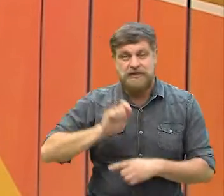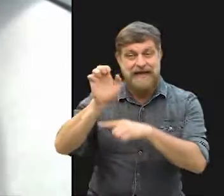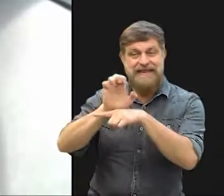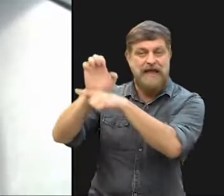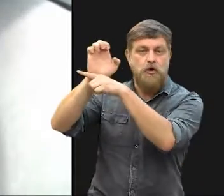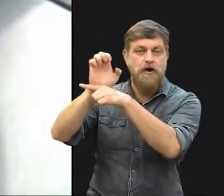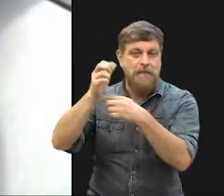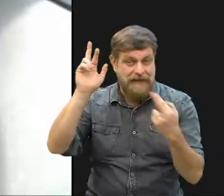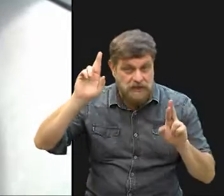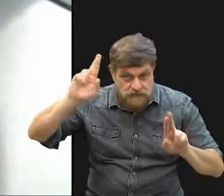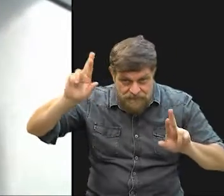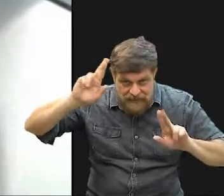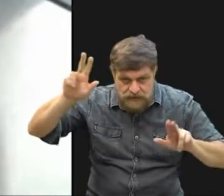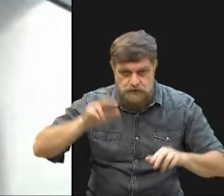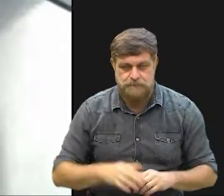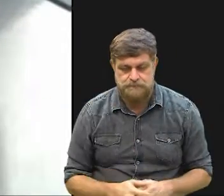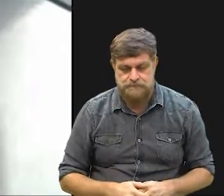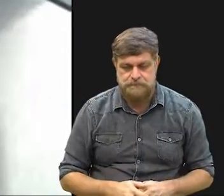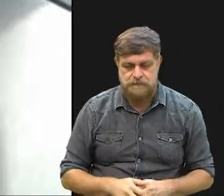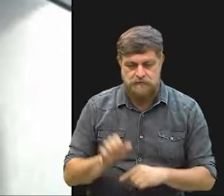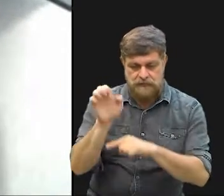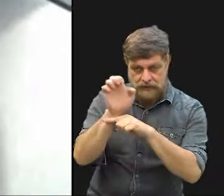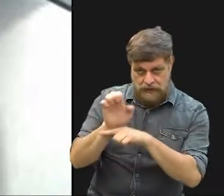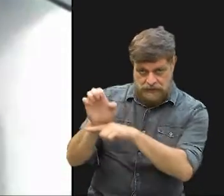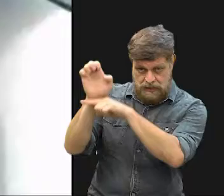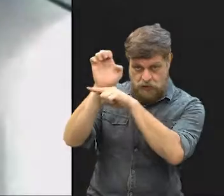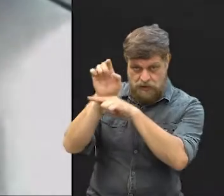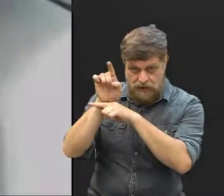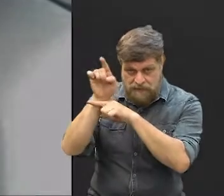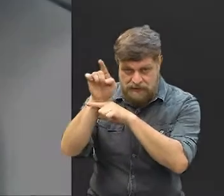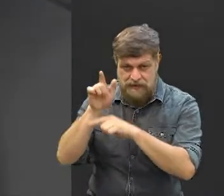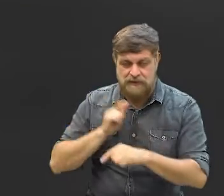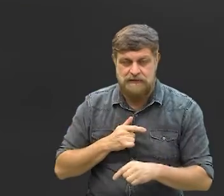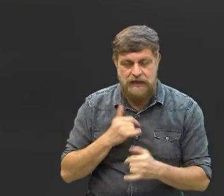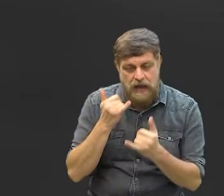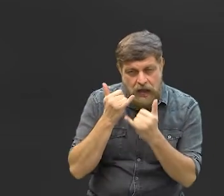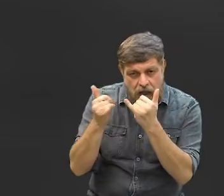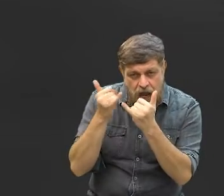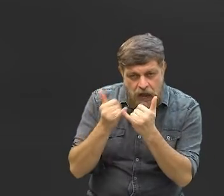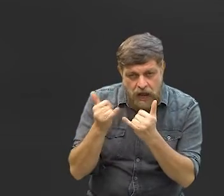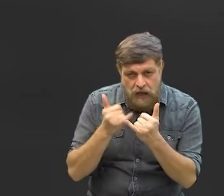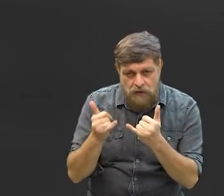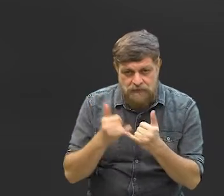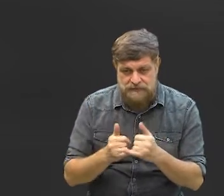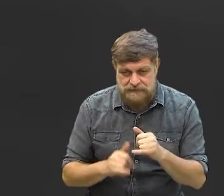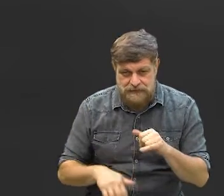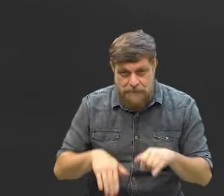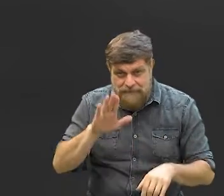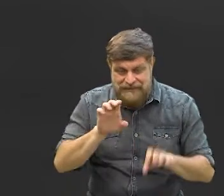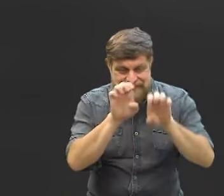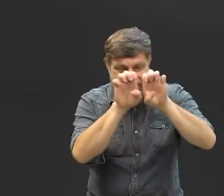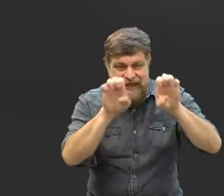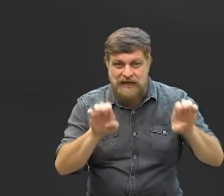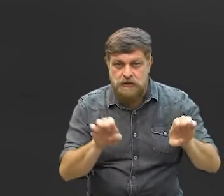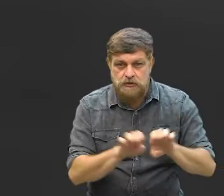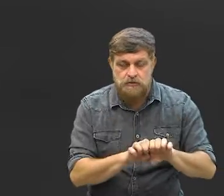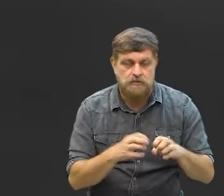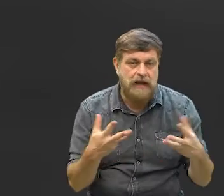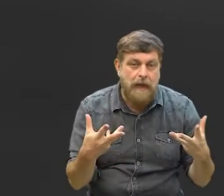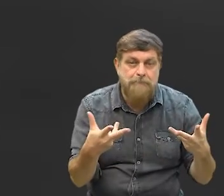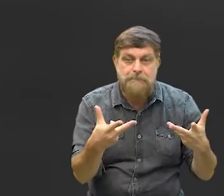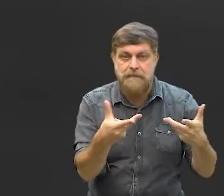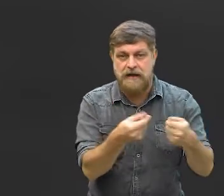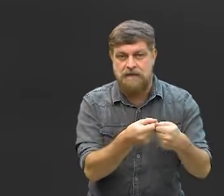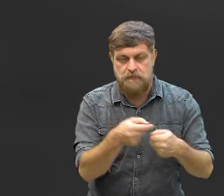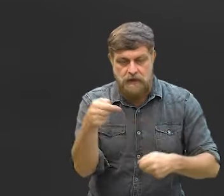Europa? Quanto à Europa, é bem semelhante e vou além. A estrutura é